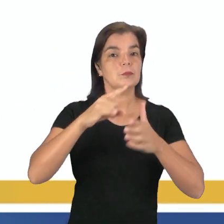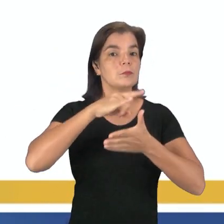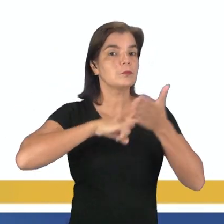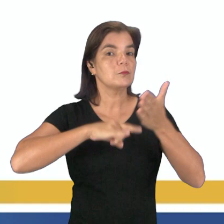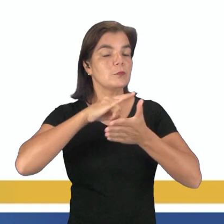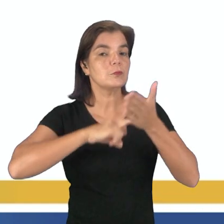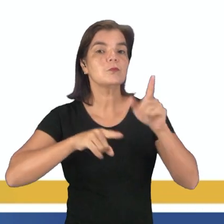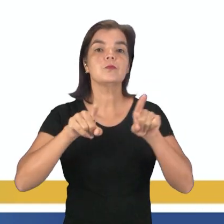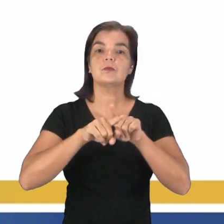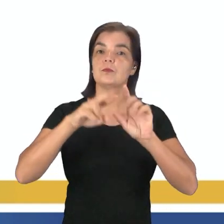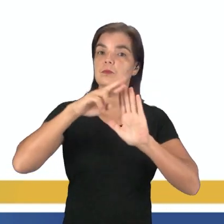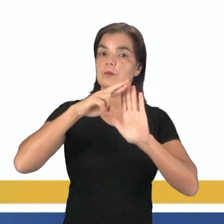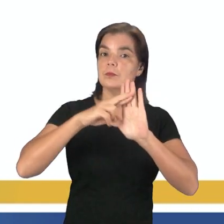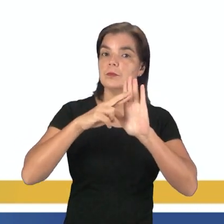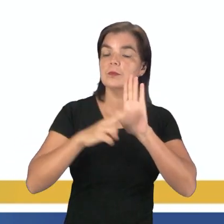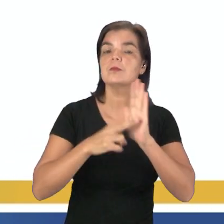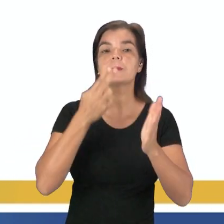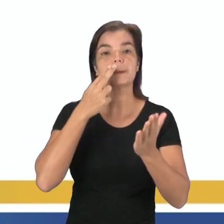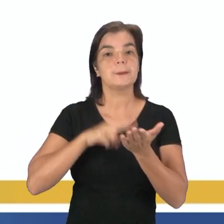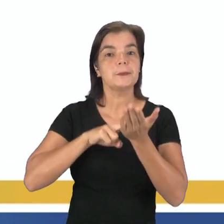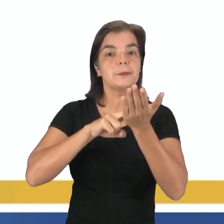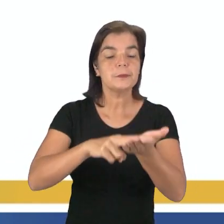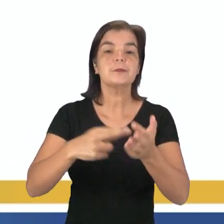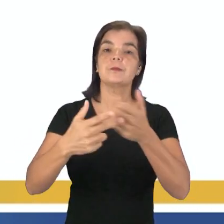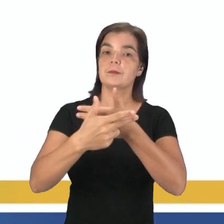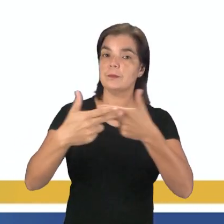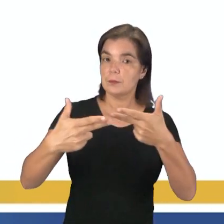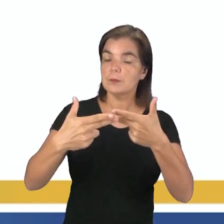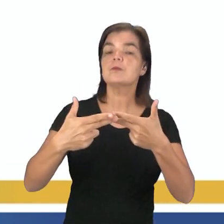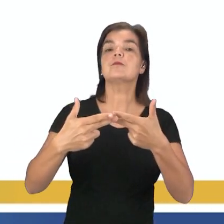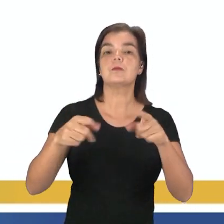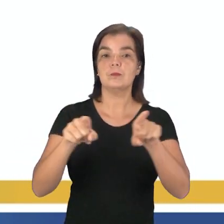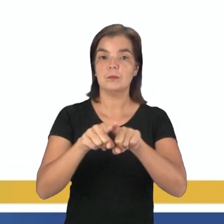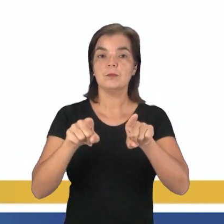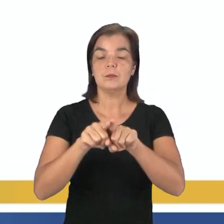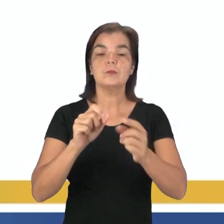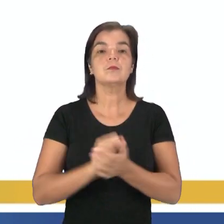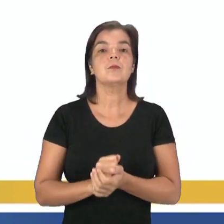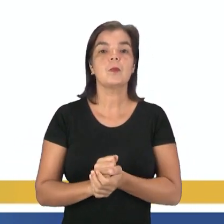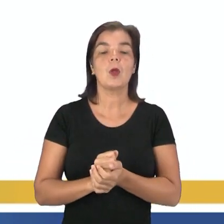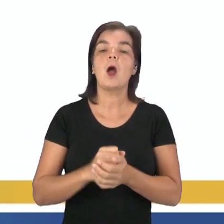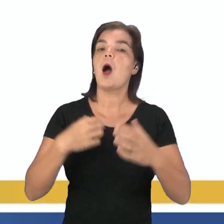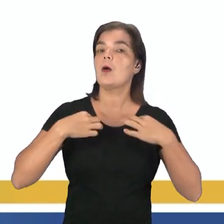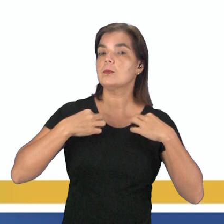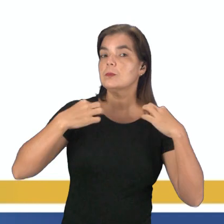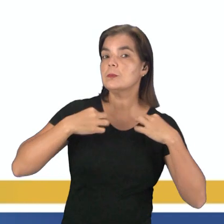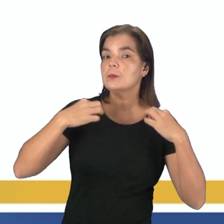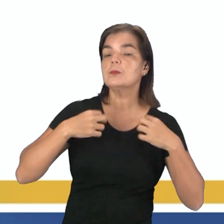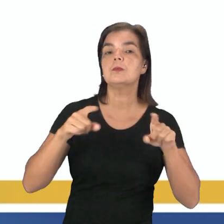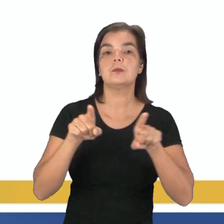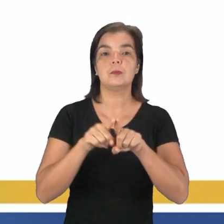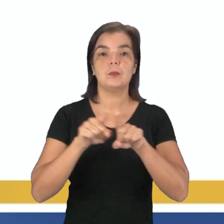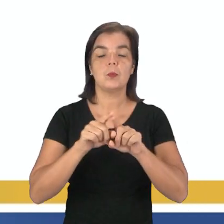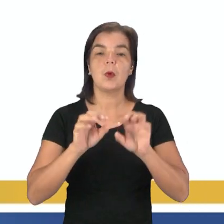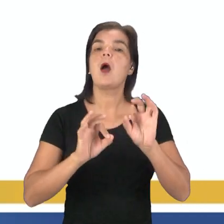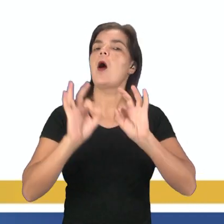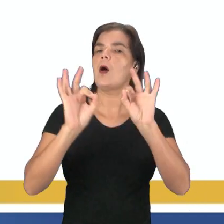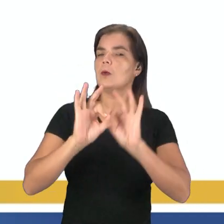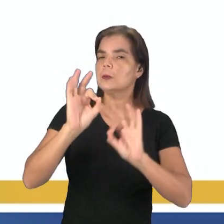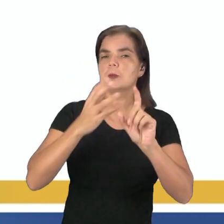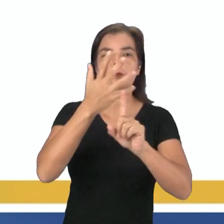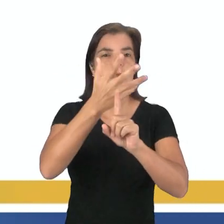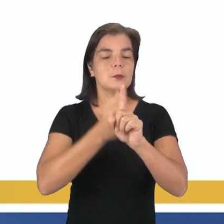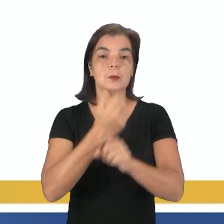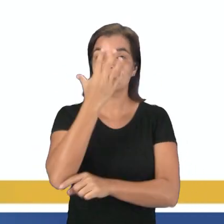documentos oficiais, relatórios, cartas, artefatos arqueológicos, o mobiliário, as vestimentas, as obras artísticas,